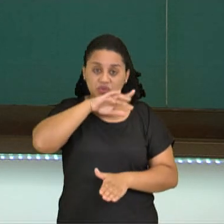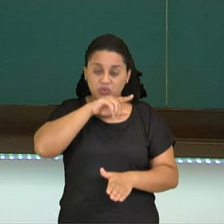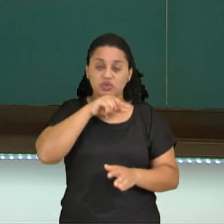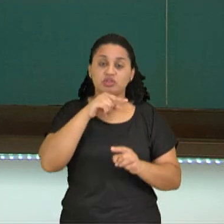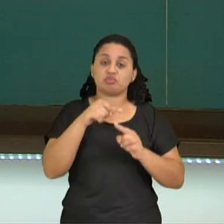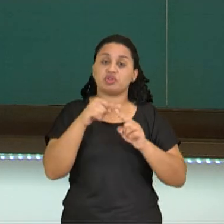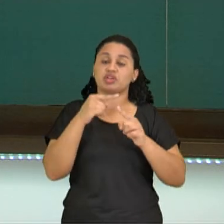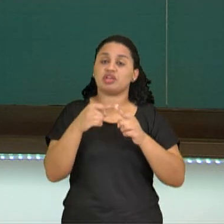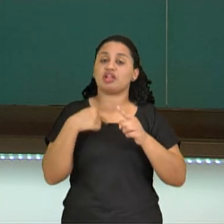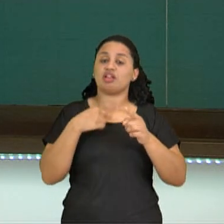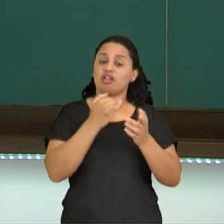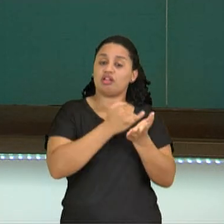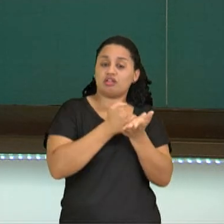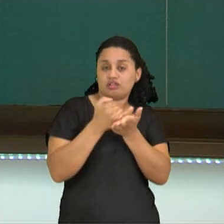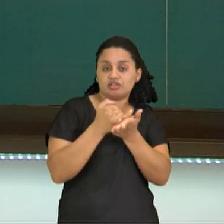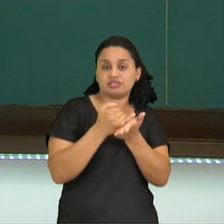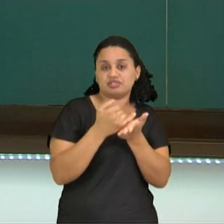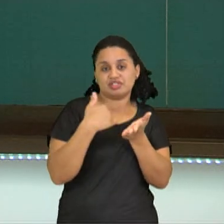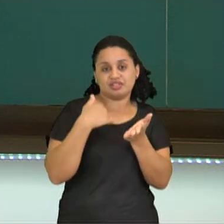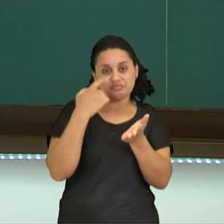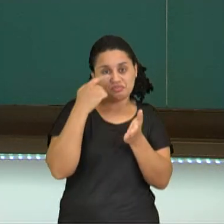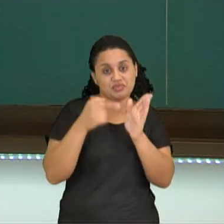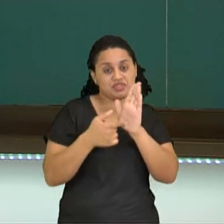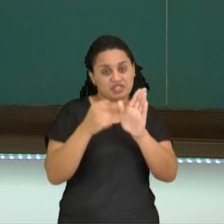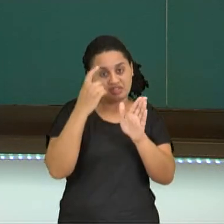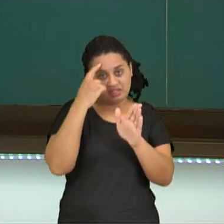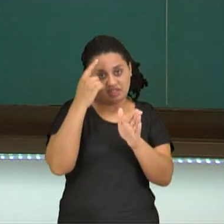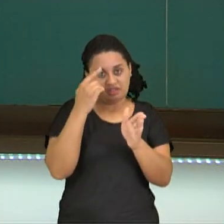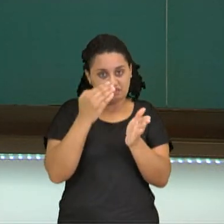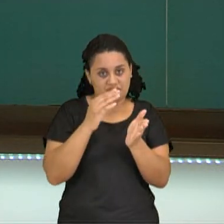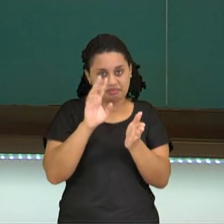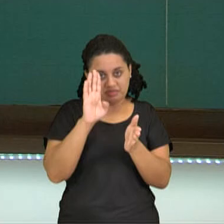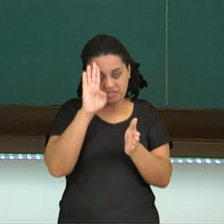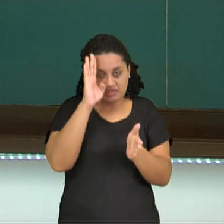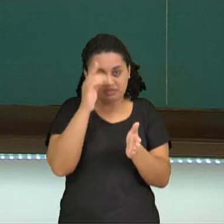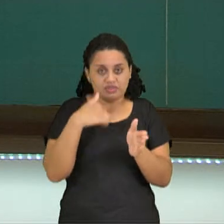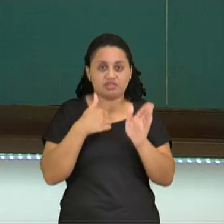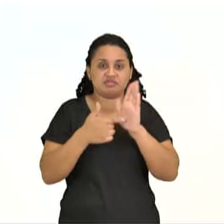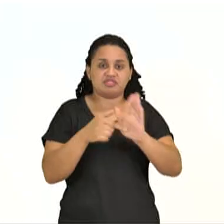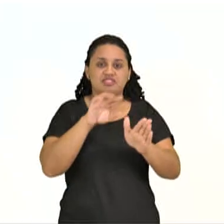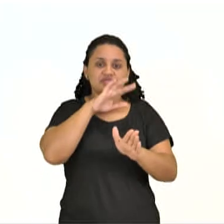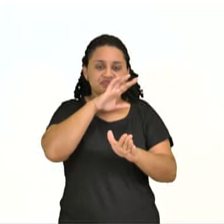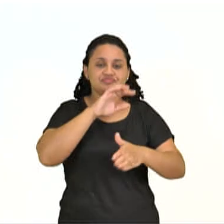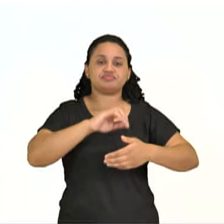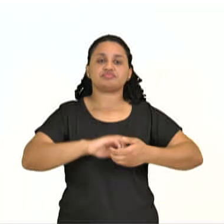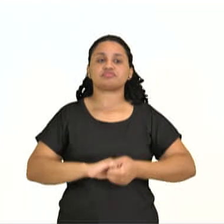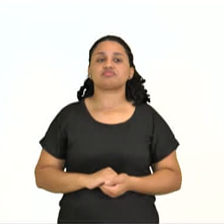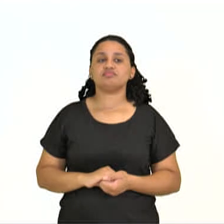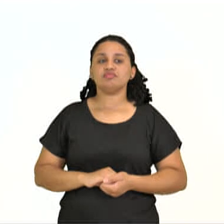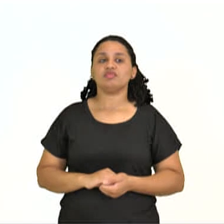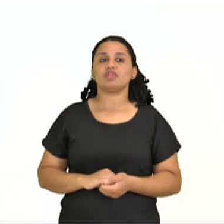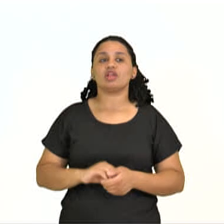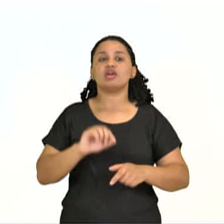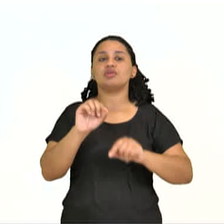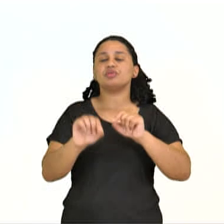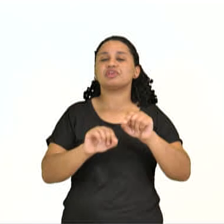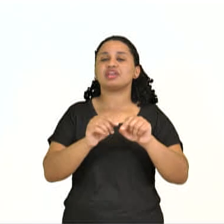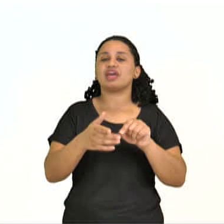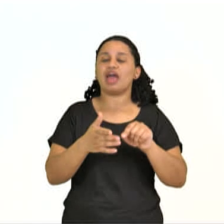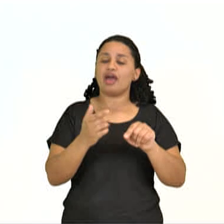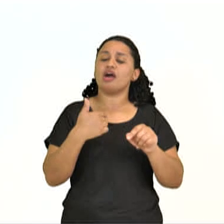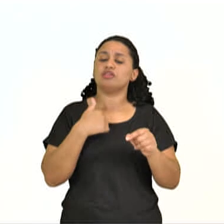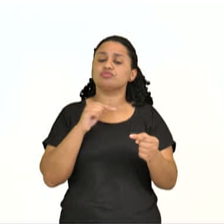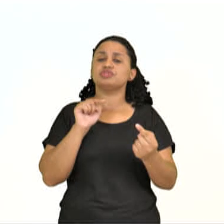ideia inicial. Ok? Vamos adiante? O que veio para aproximar acabou